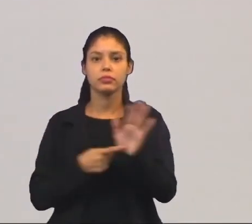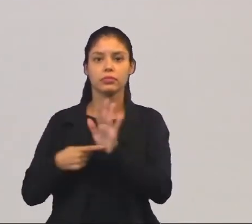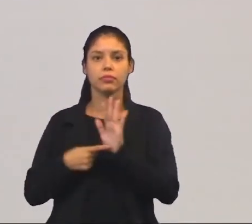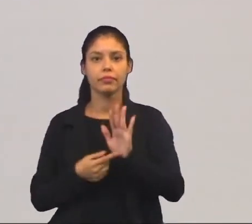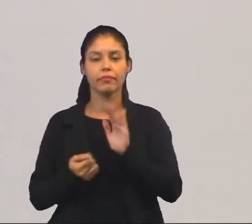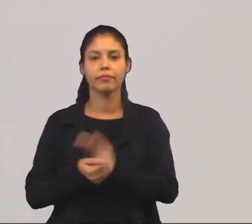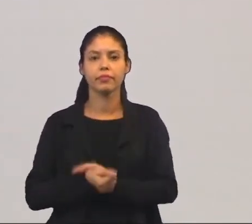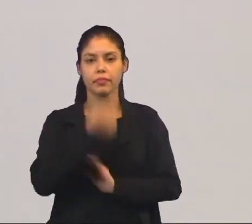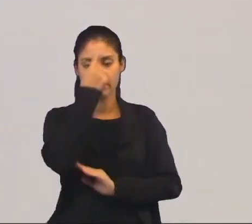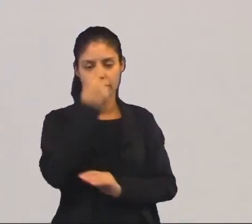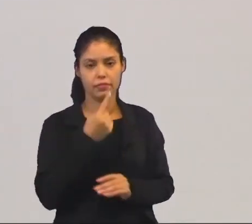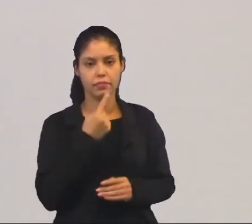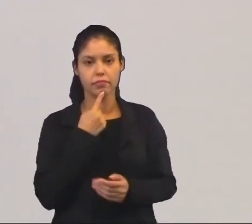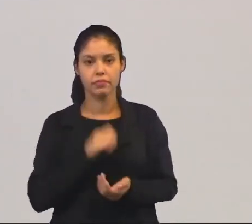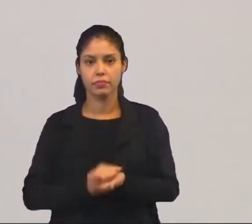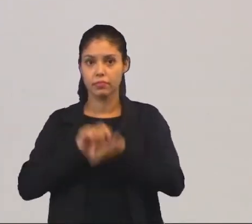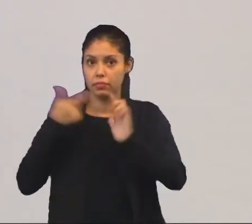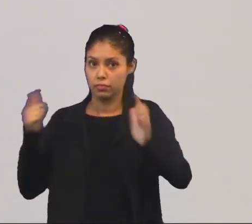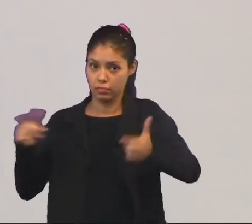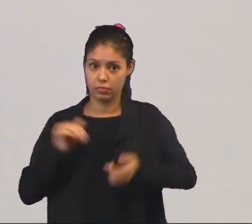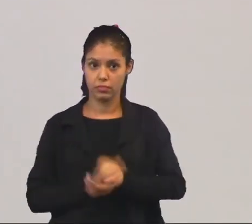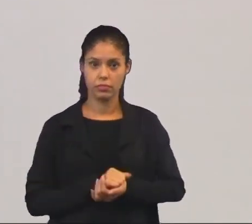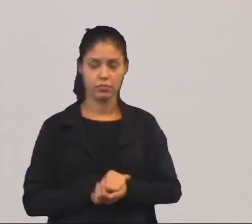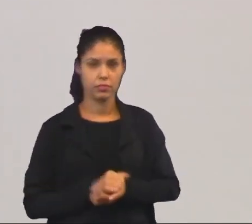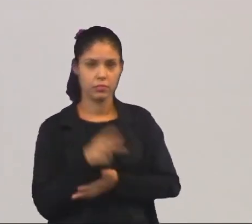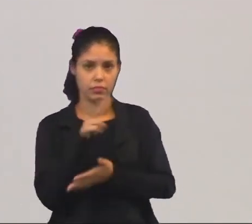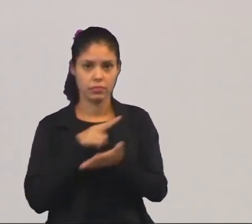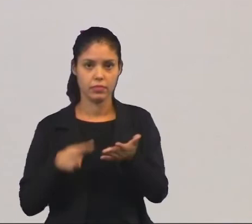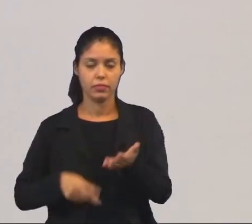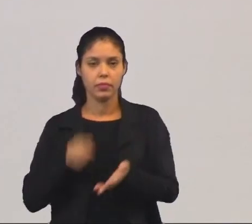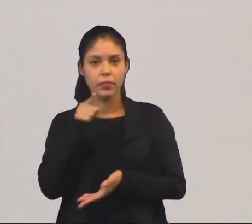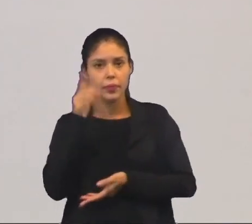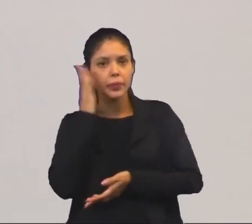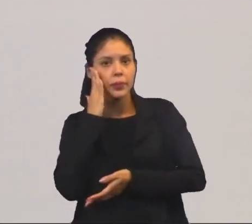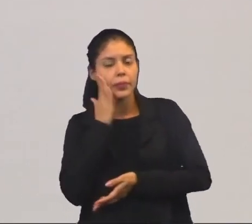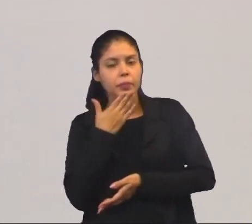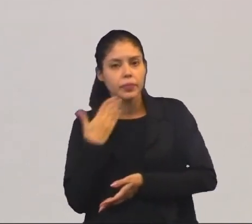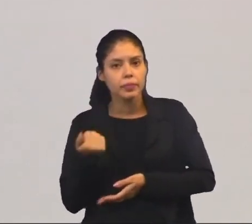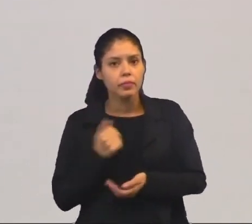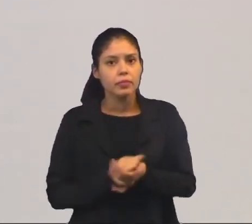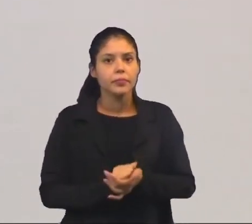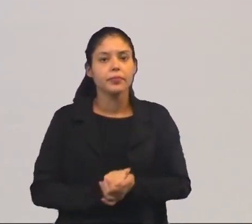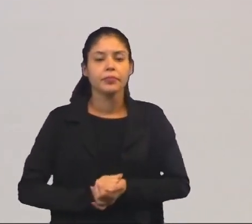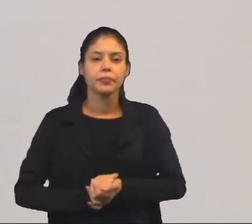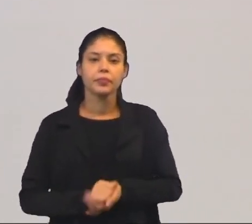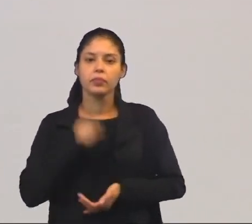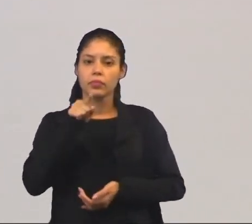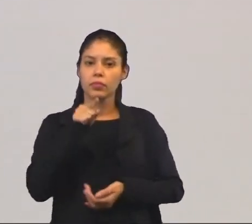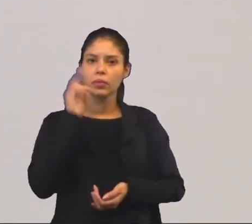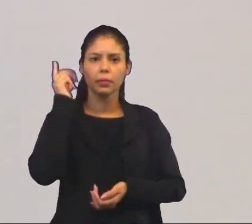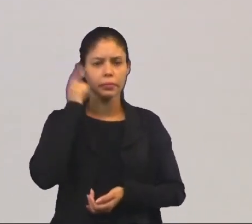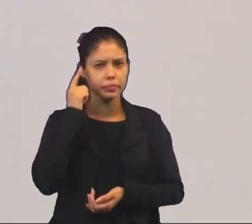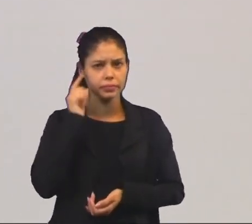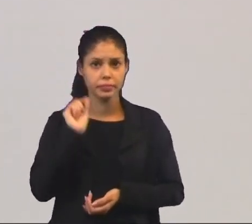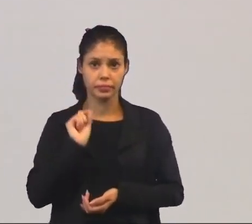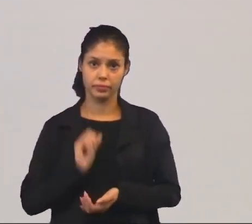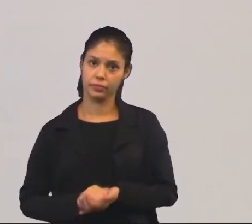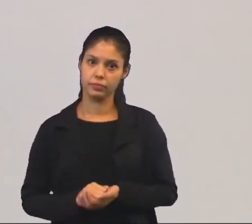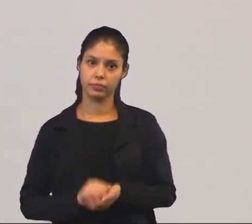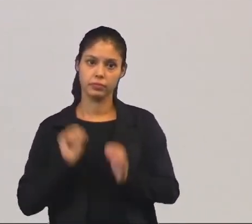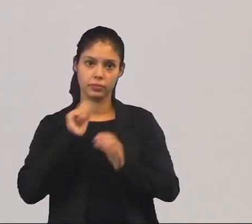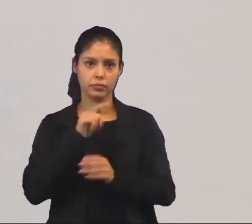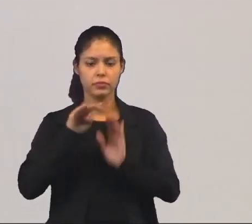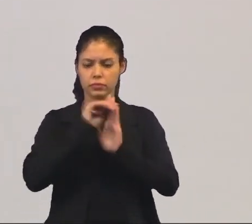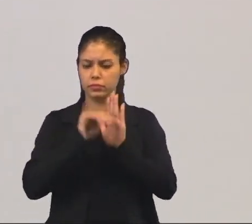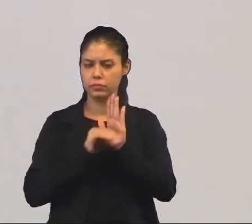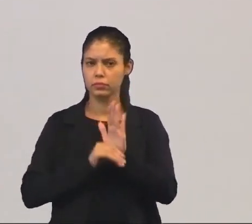para vocês, porque as imagens não estão tão grandes, então eu vou fazer a leitura para que vocês entendam melhor, compreendam, e você vai pensar aí, ele se